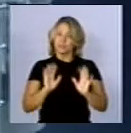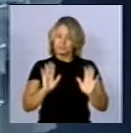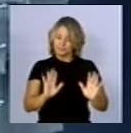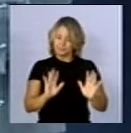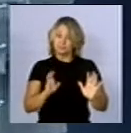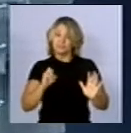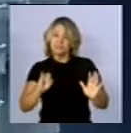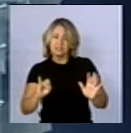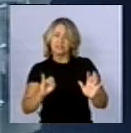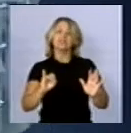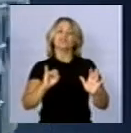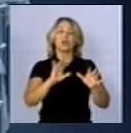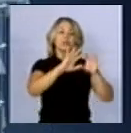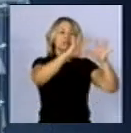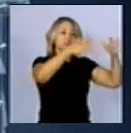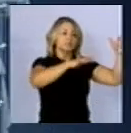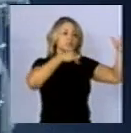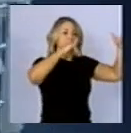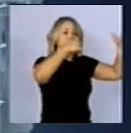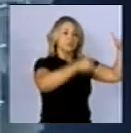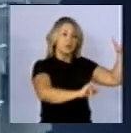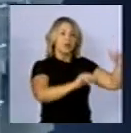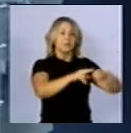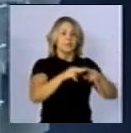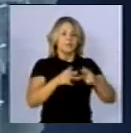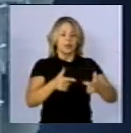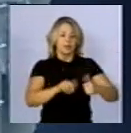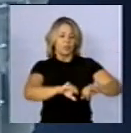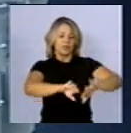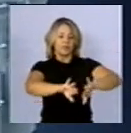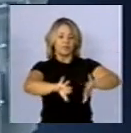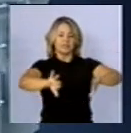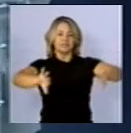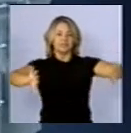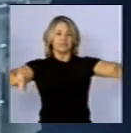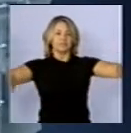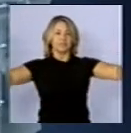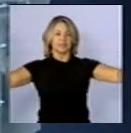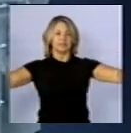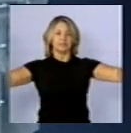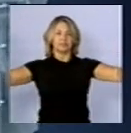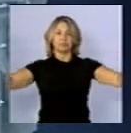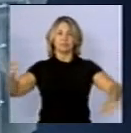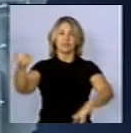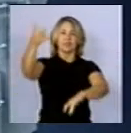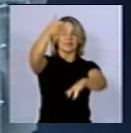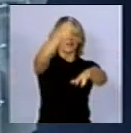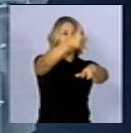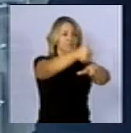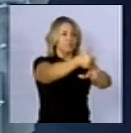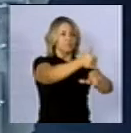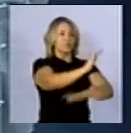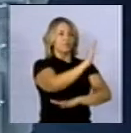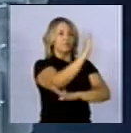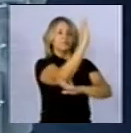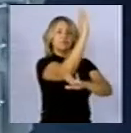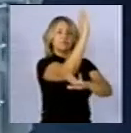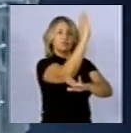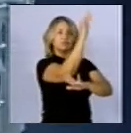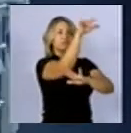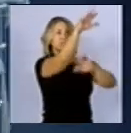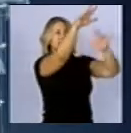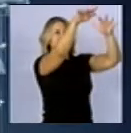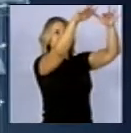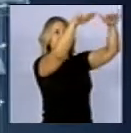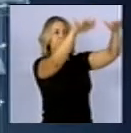o a intensidade do campo ela é ditada pelo afastamento em relação à a a fonte né ou seja o elemento condutor por onde